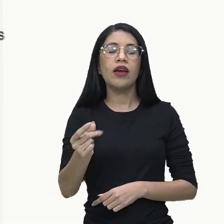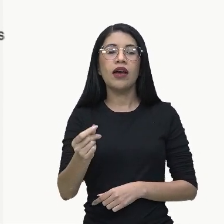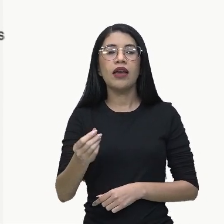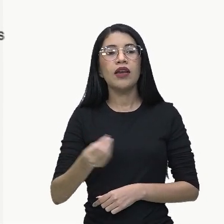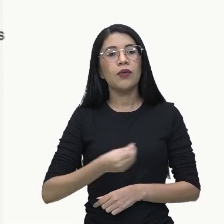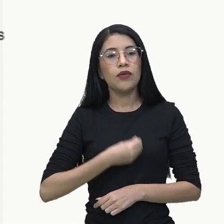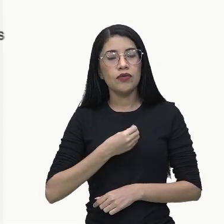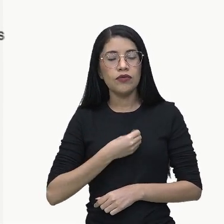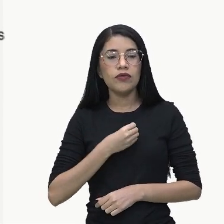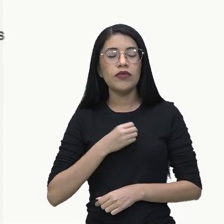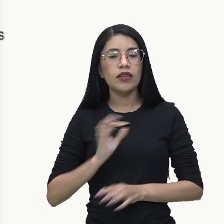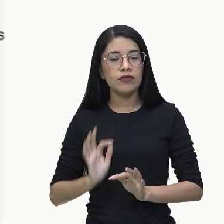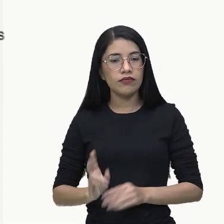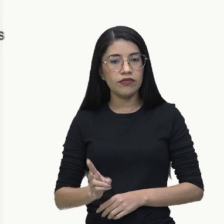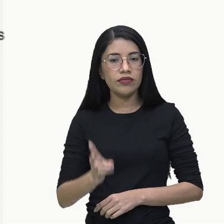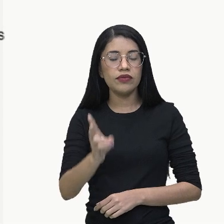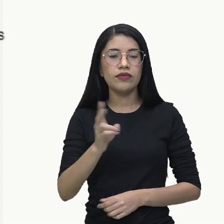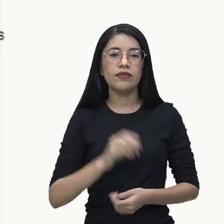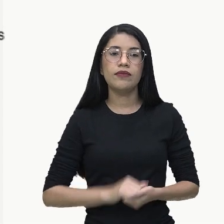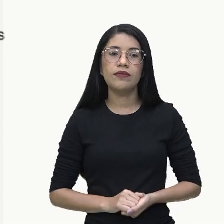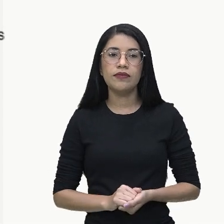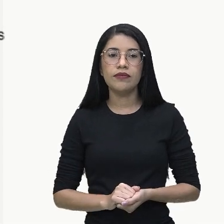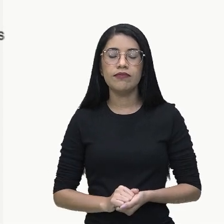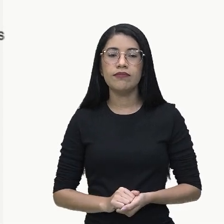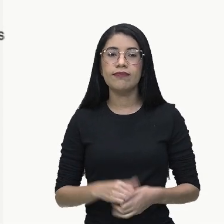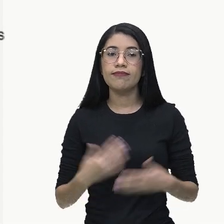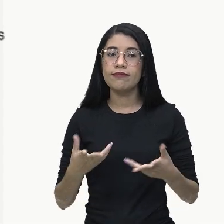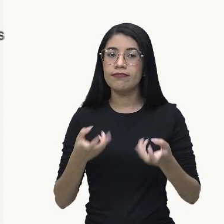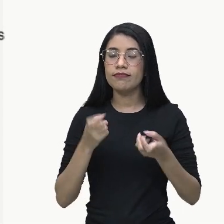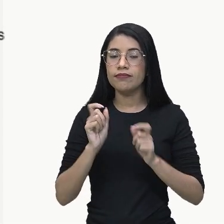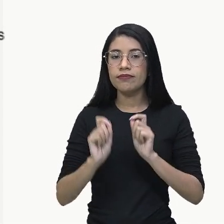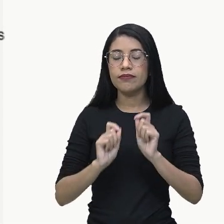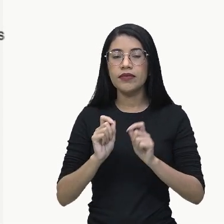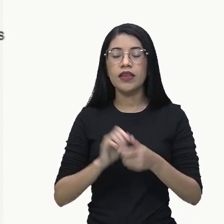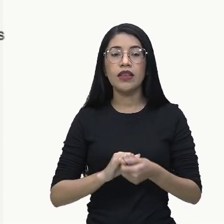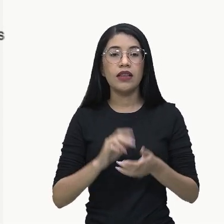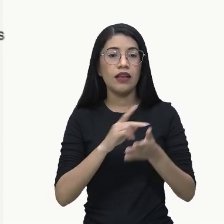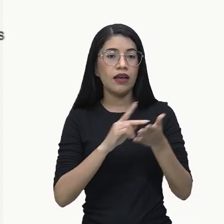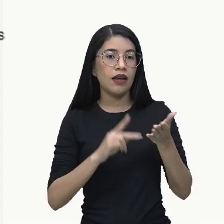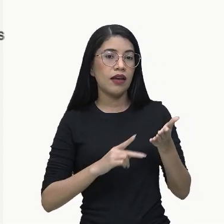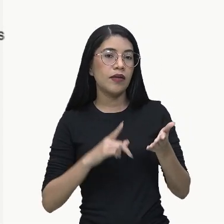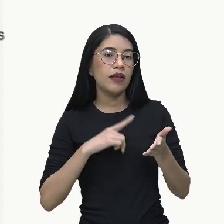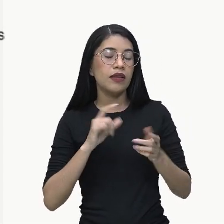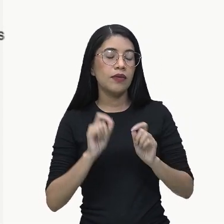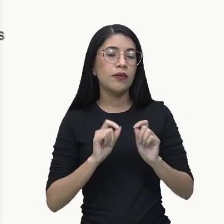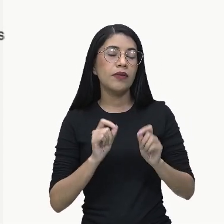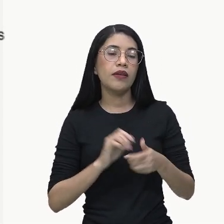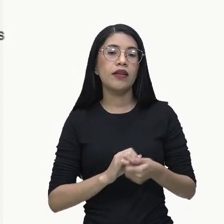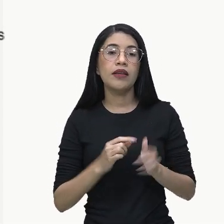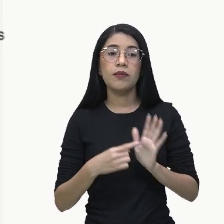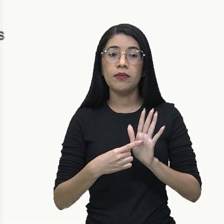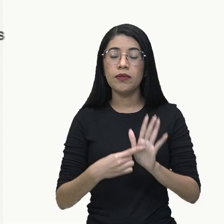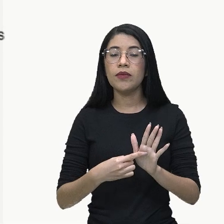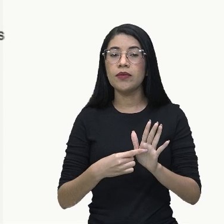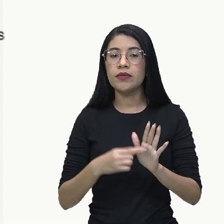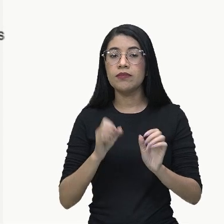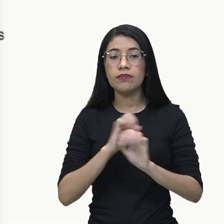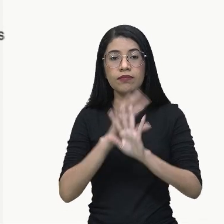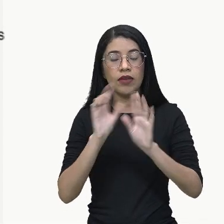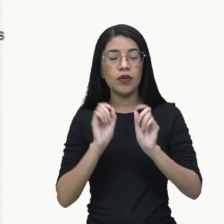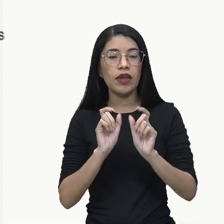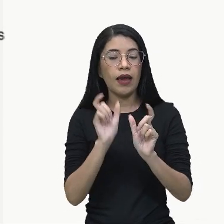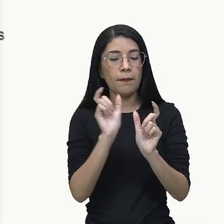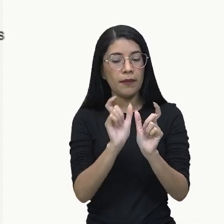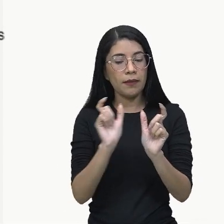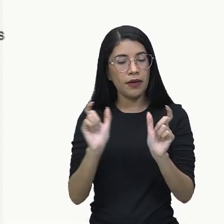dure então observem que nesse poema a gente confirma destacando esses termos essas